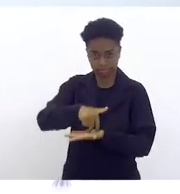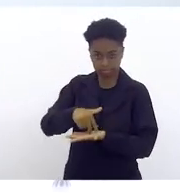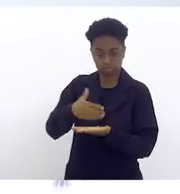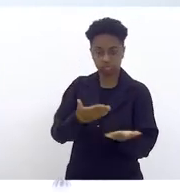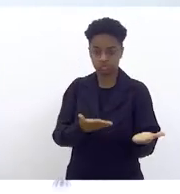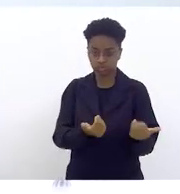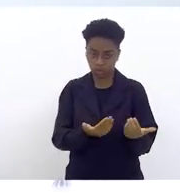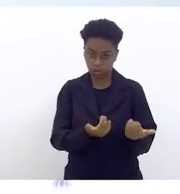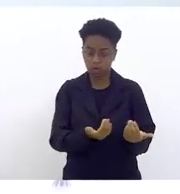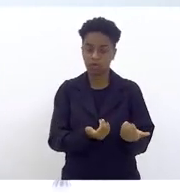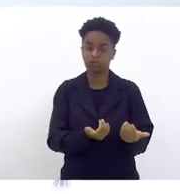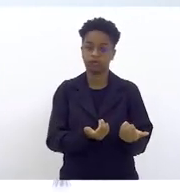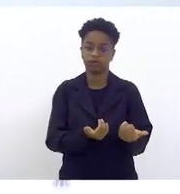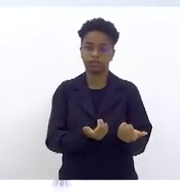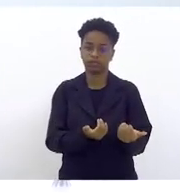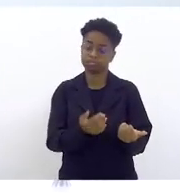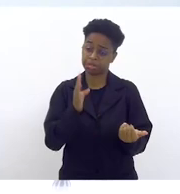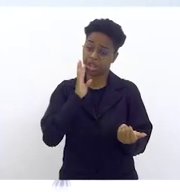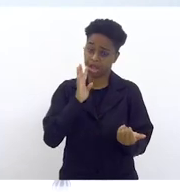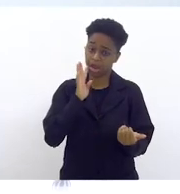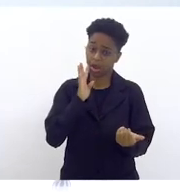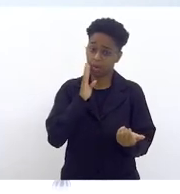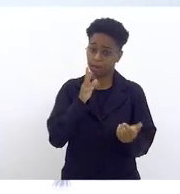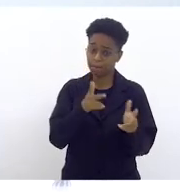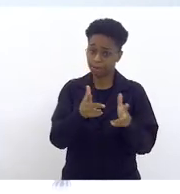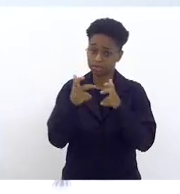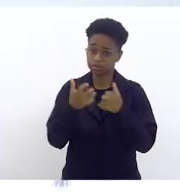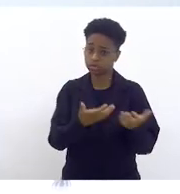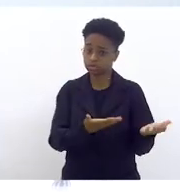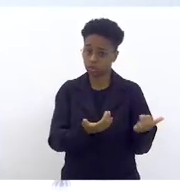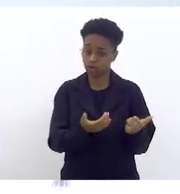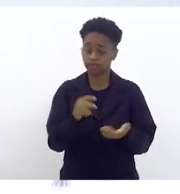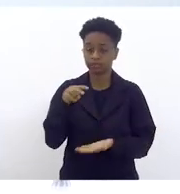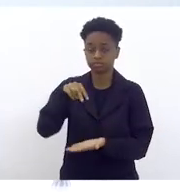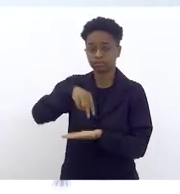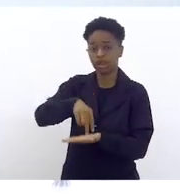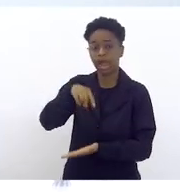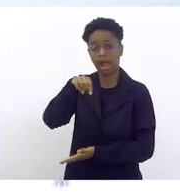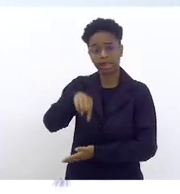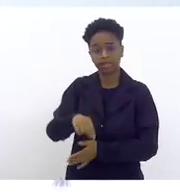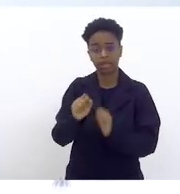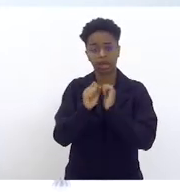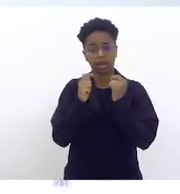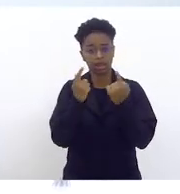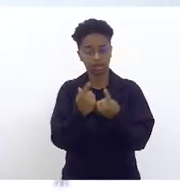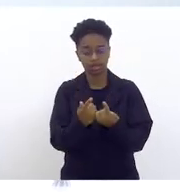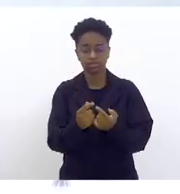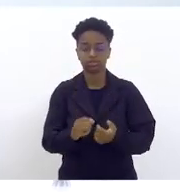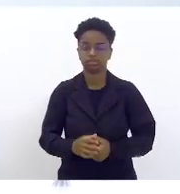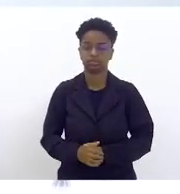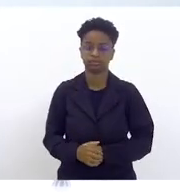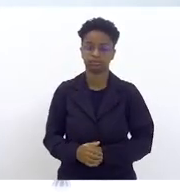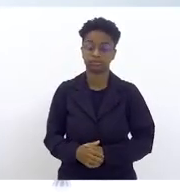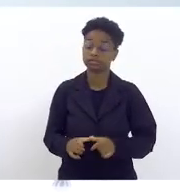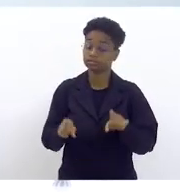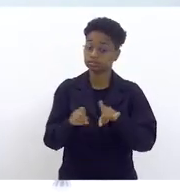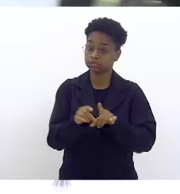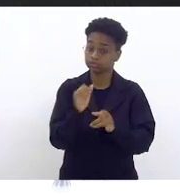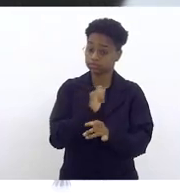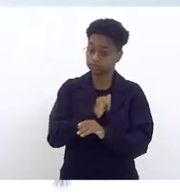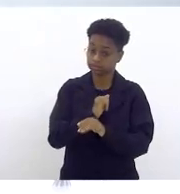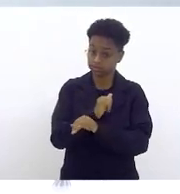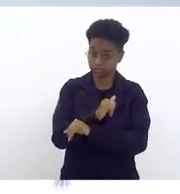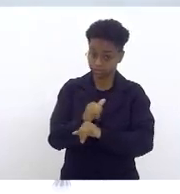jovem que é muito muito bacana ver a juventude aqui na alerj queria dizer começar dizendo que a gente recebeu